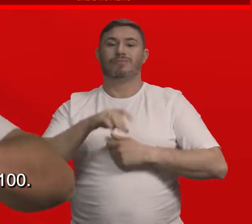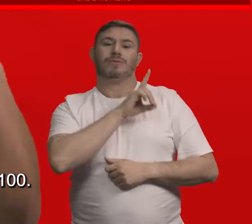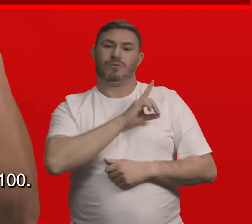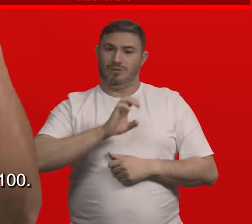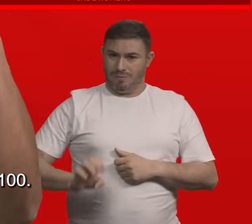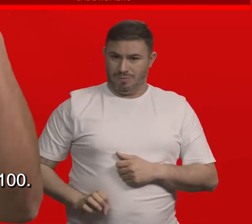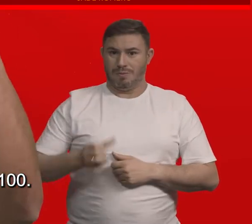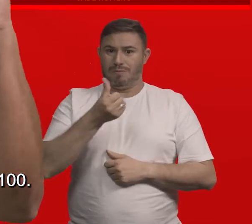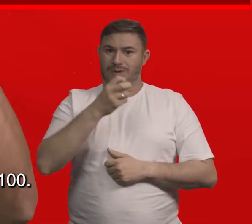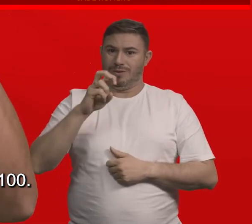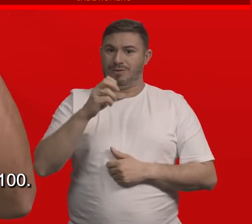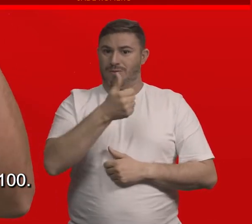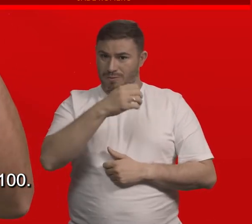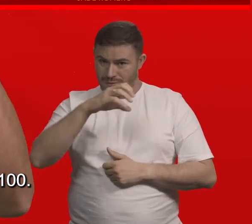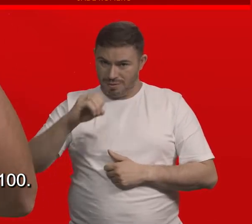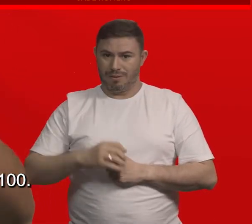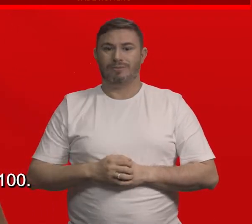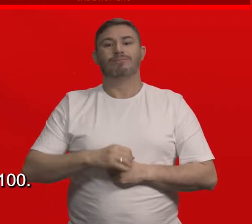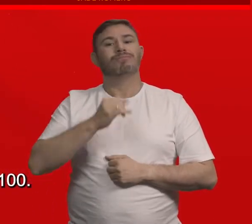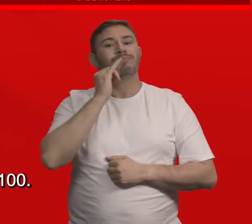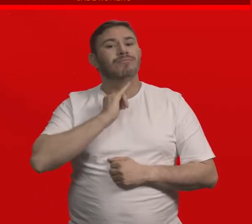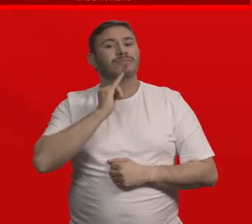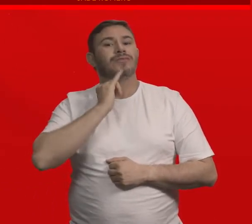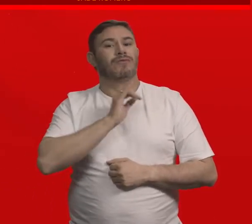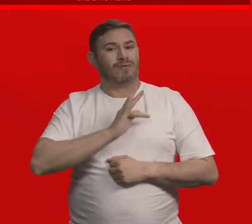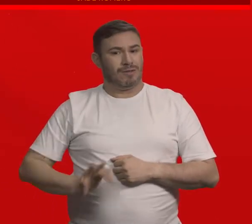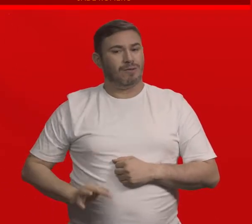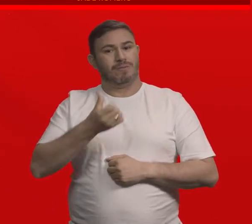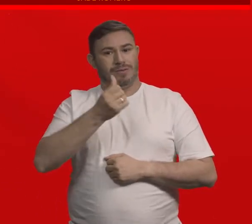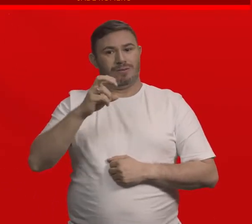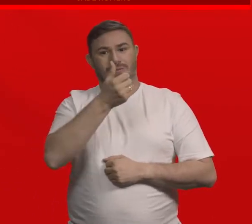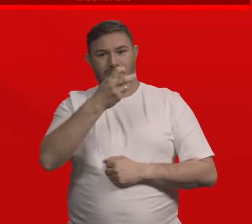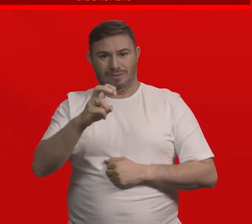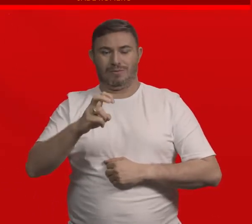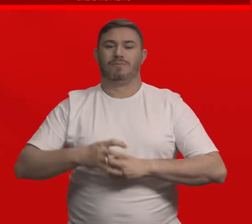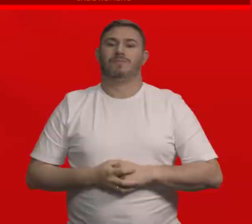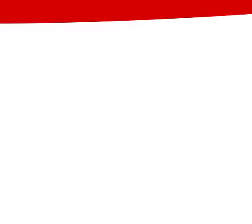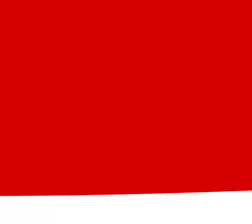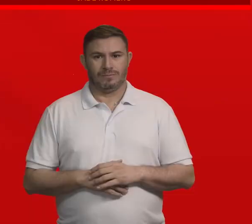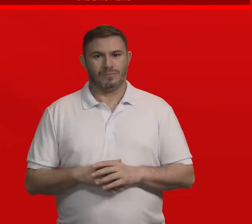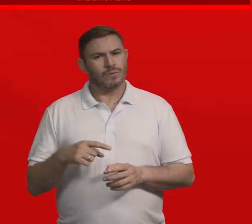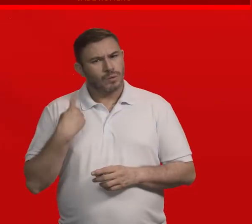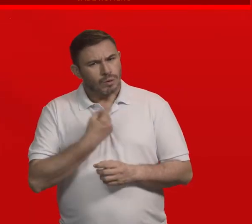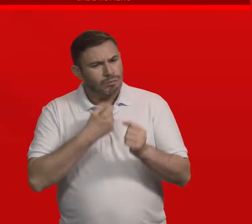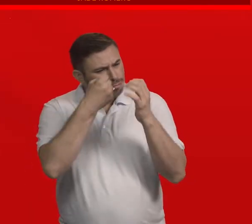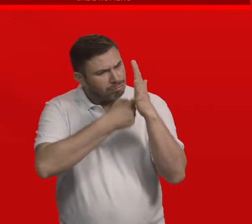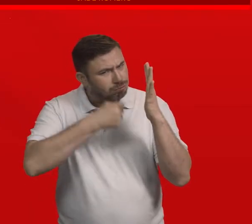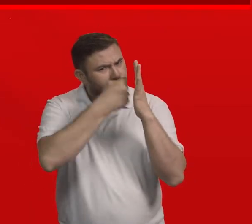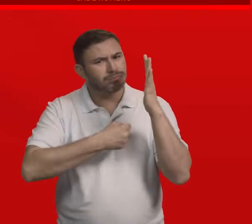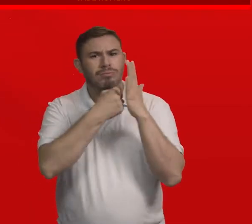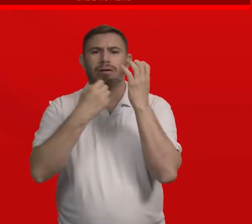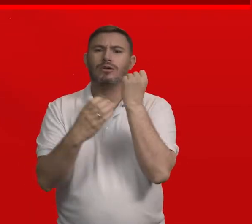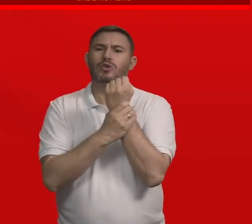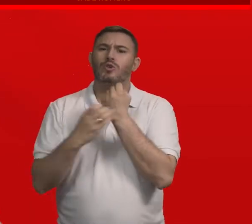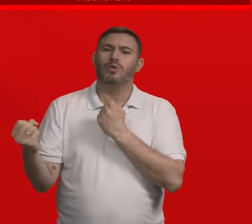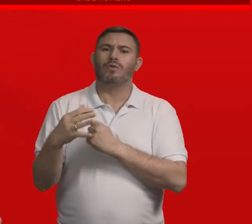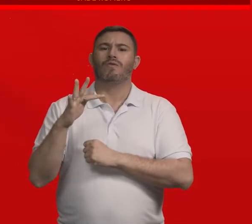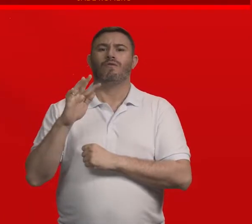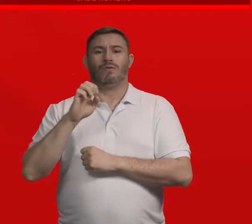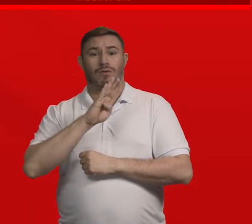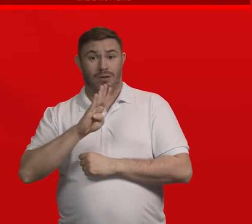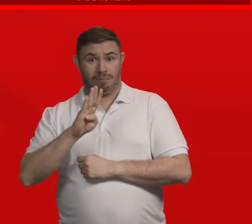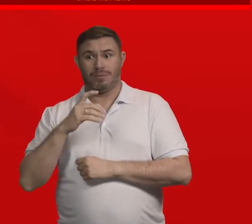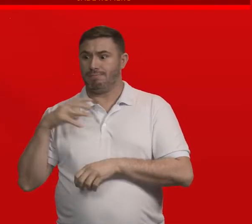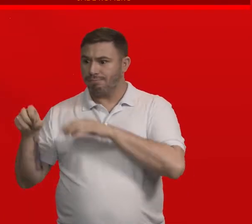Vote Estênio Magalhães, deputado estadual 6500, Inácio Federal 6565. Nossa luta garantiu um novo